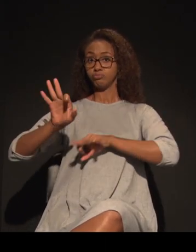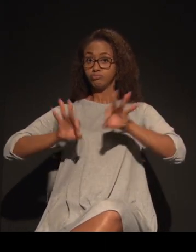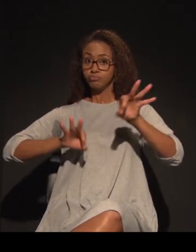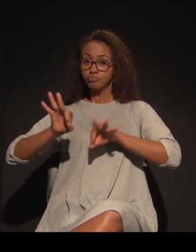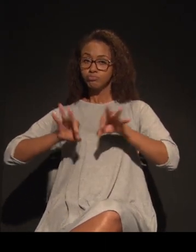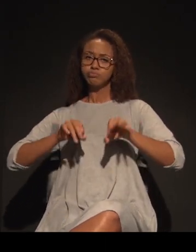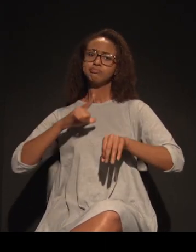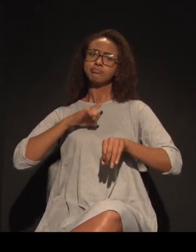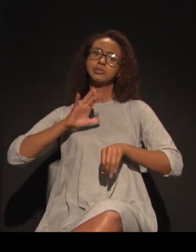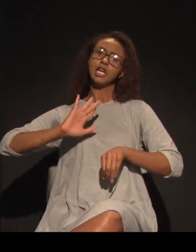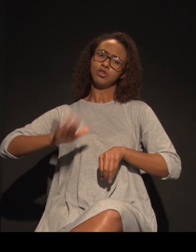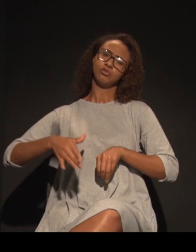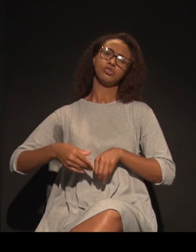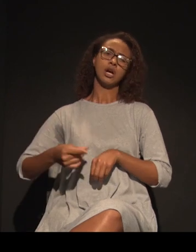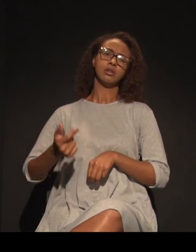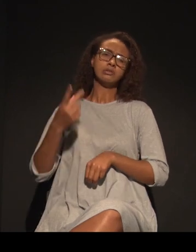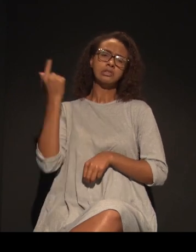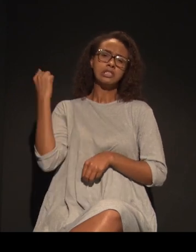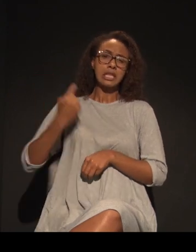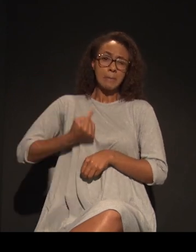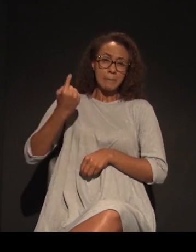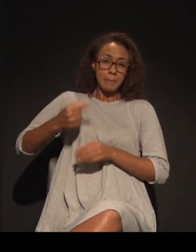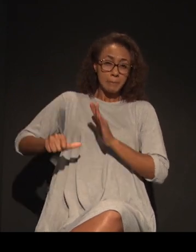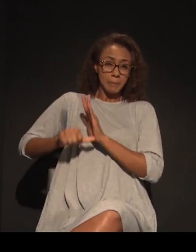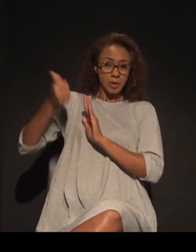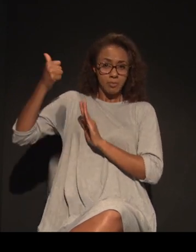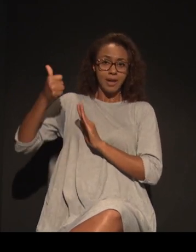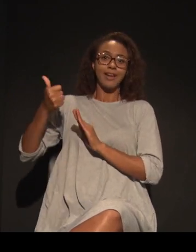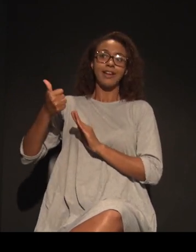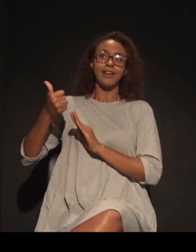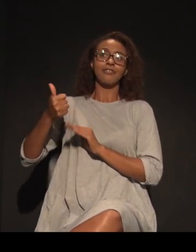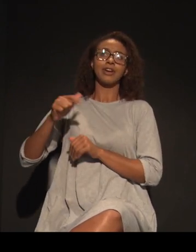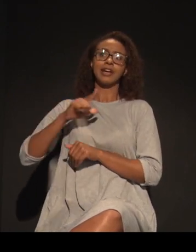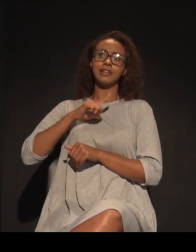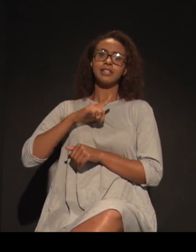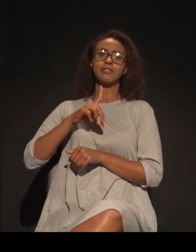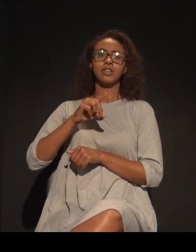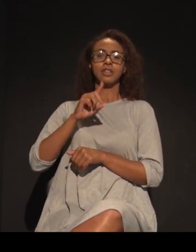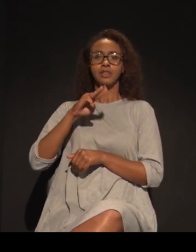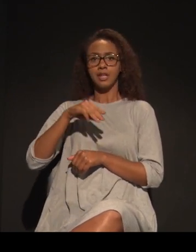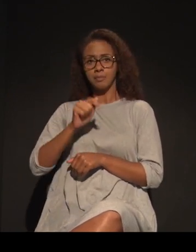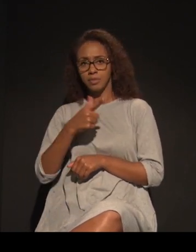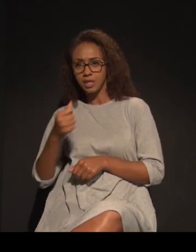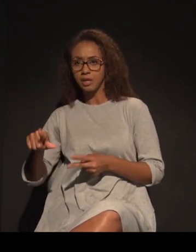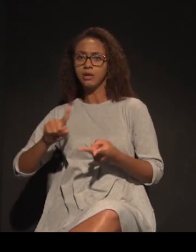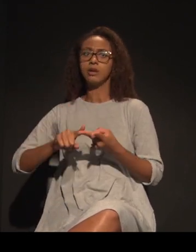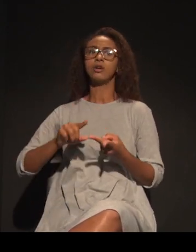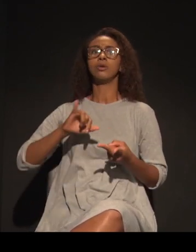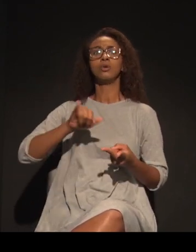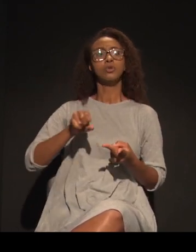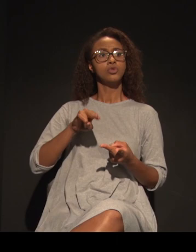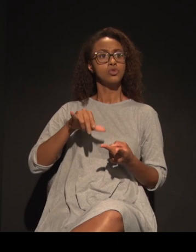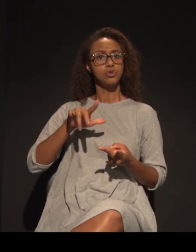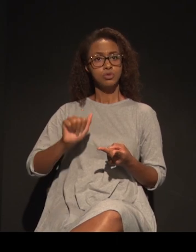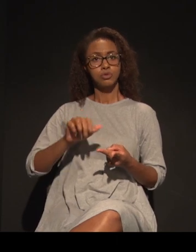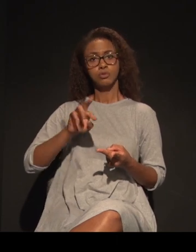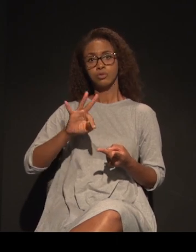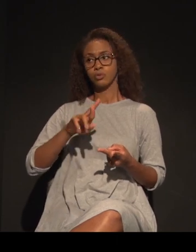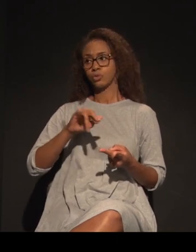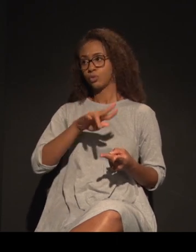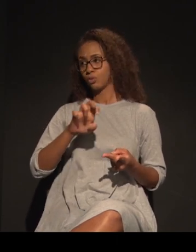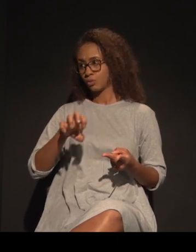curadoria desde a primeira edição de daniel munduruku e junia torres é